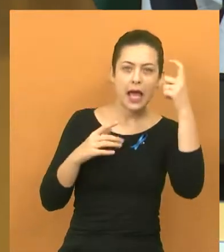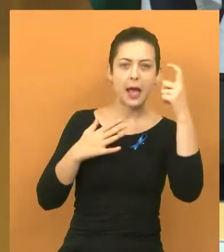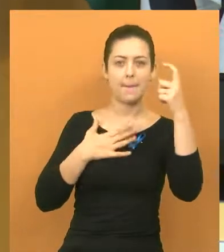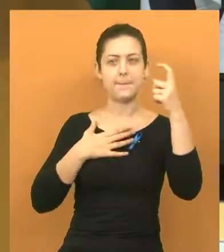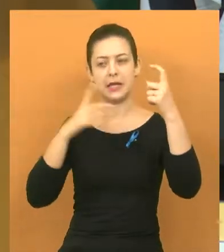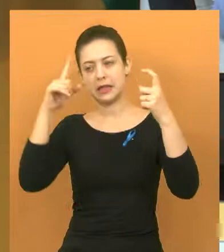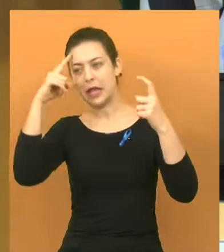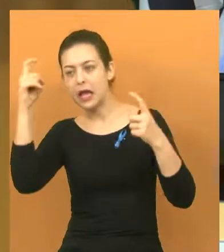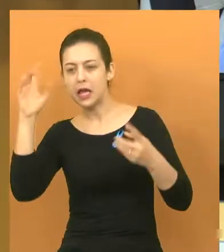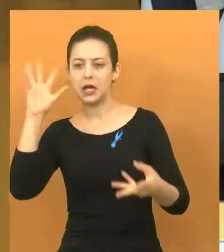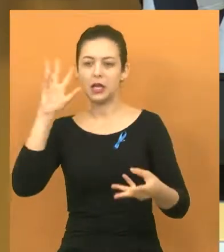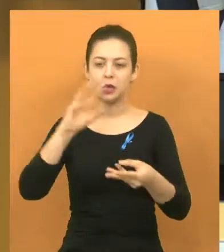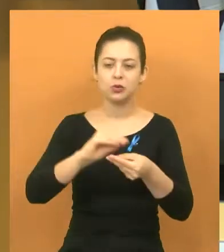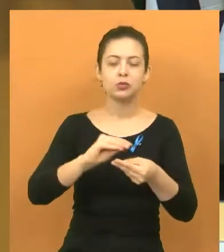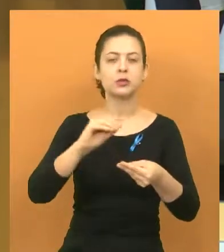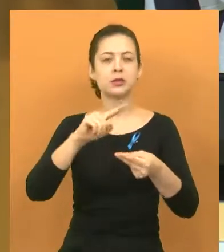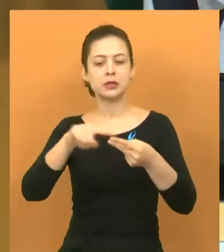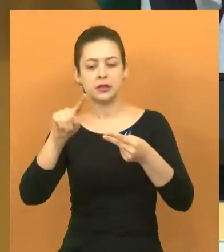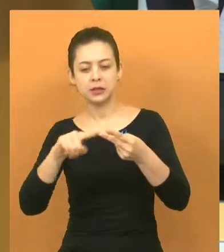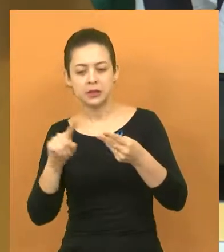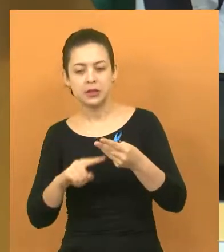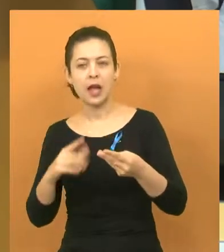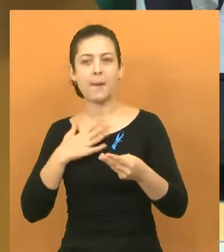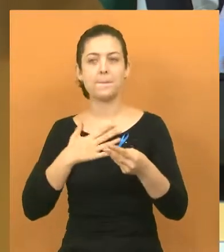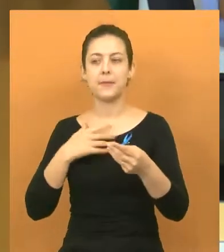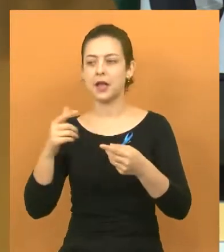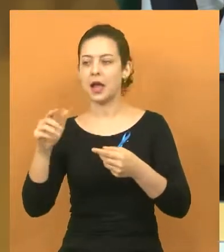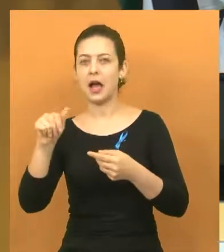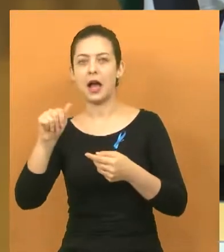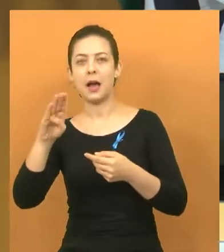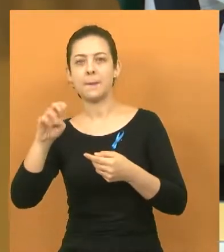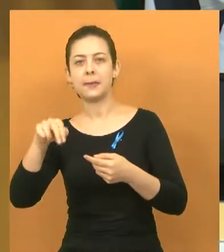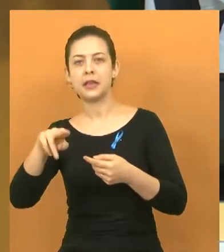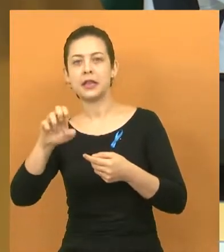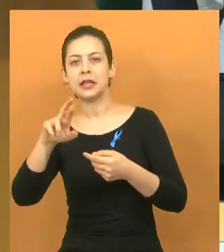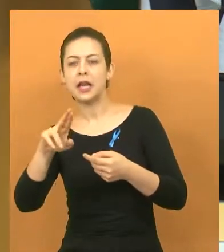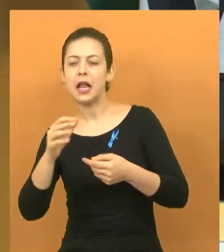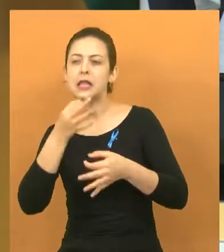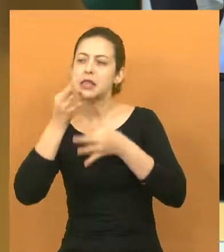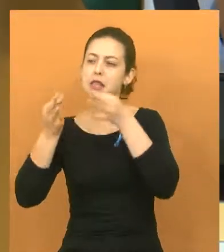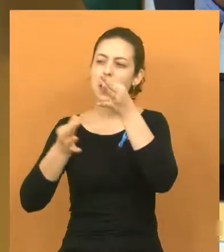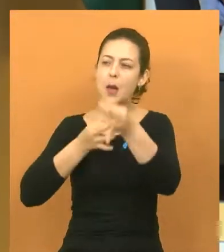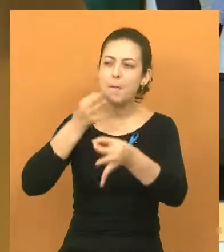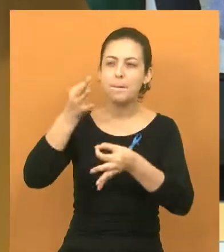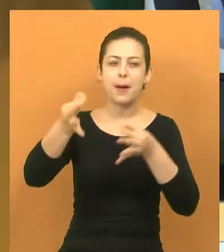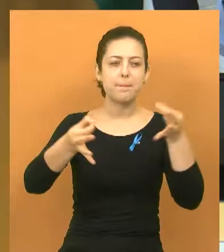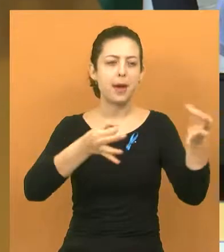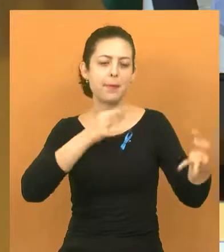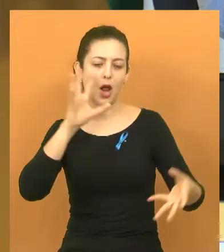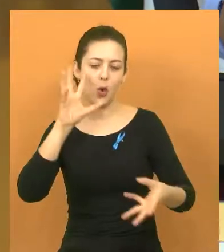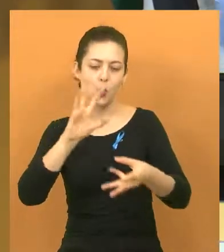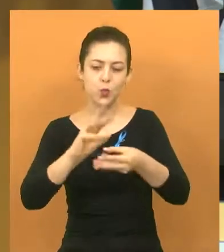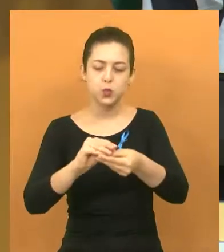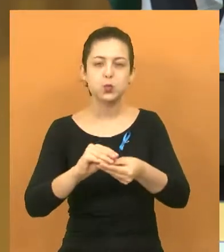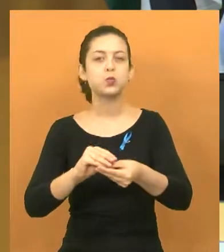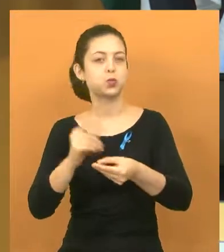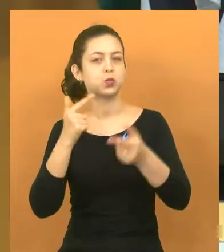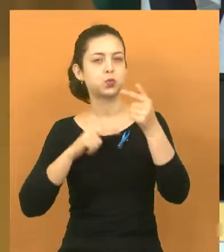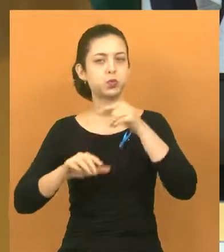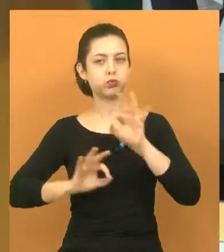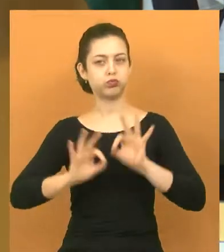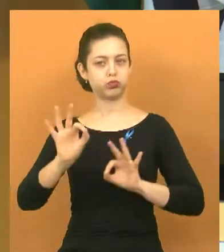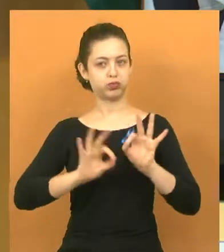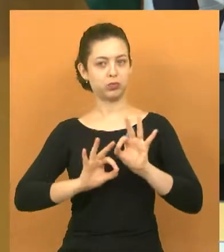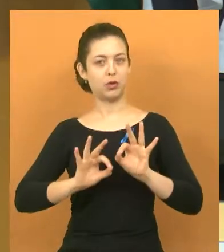que tem um pessoal que está na frente aqui, tem que juntar a sua ideia, essa aqui eu com o Abner, o Juarez parece que tem alguma sugestão, eu vou abrir primeiro para o Juarez, para o Abner, e depois eu abro para